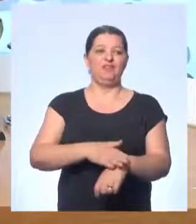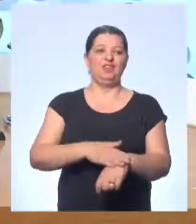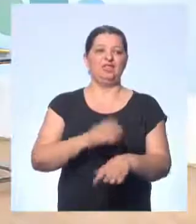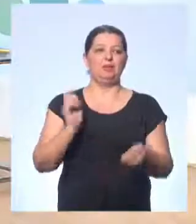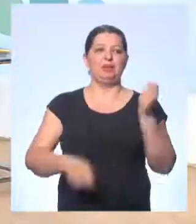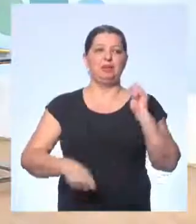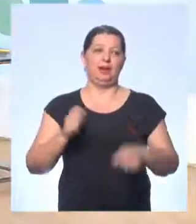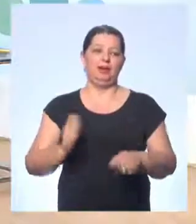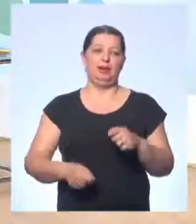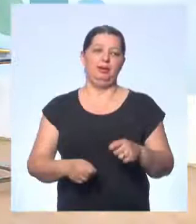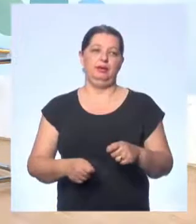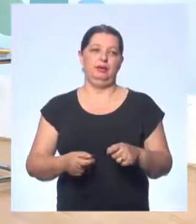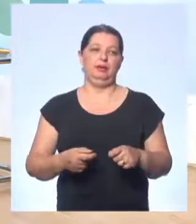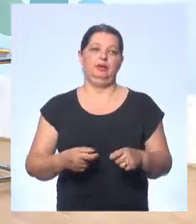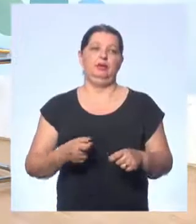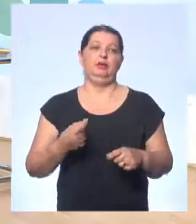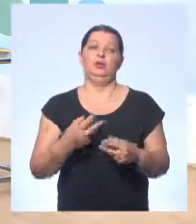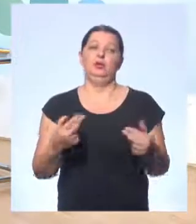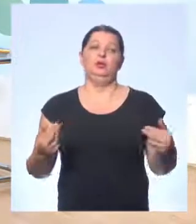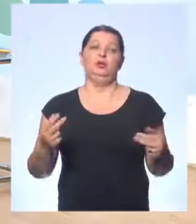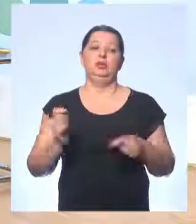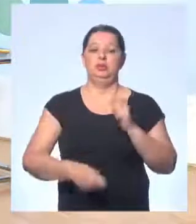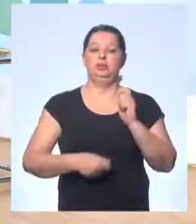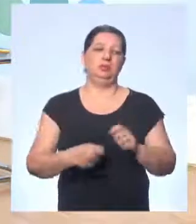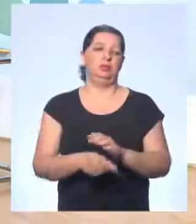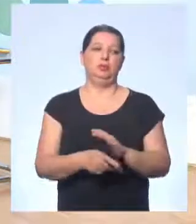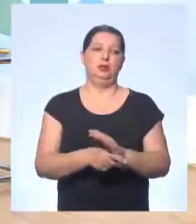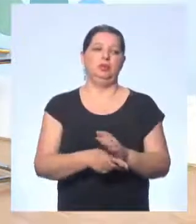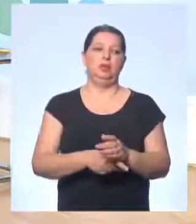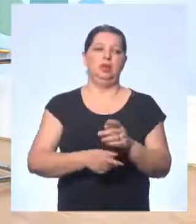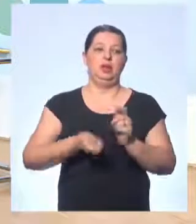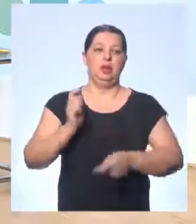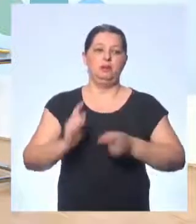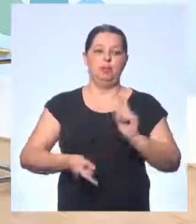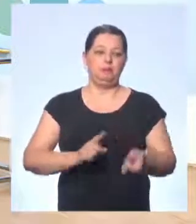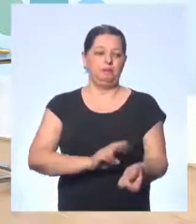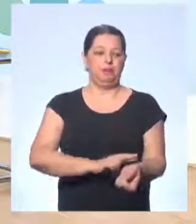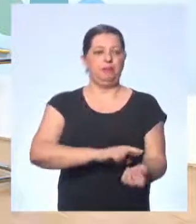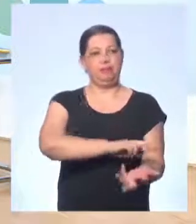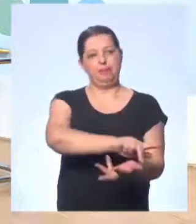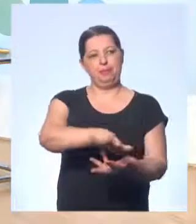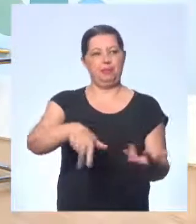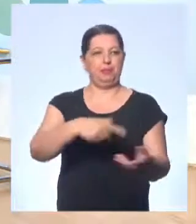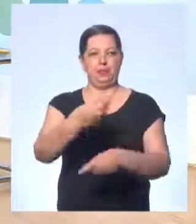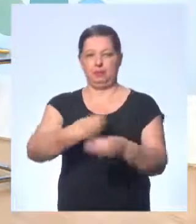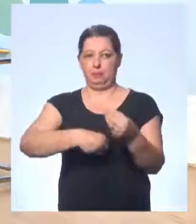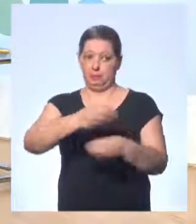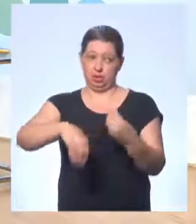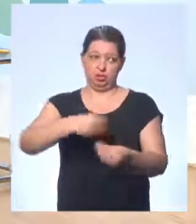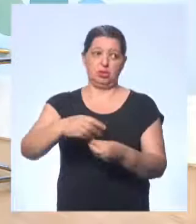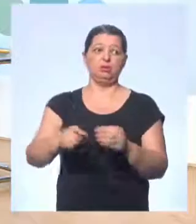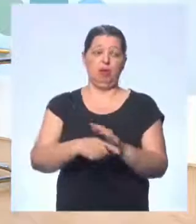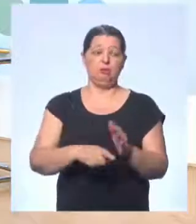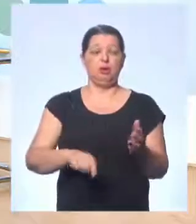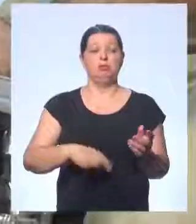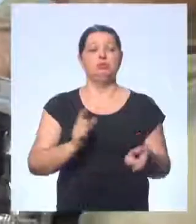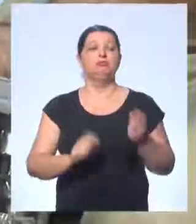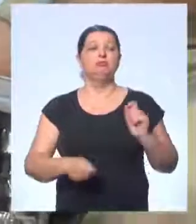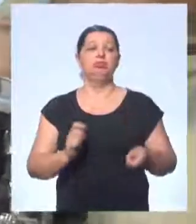Agora, uma coisa que um baterista gosta muito de fazer são as polirritmias, né? Isso. Então, ó, polirritmia, isso é ritmo.